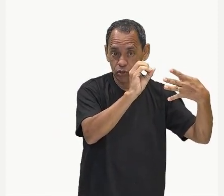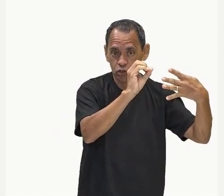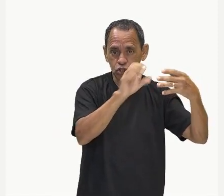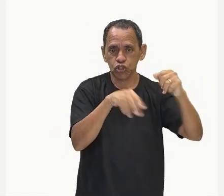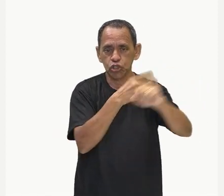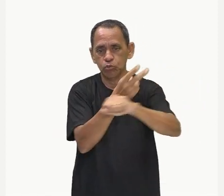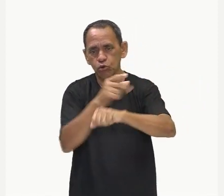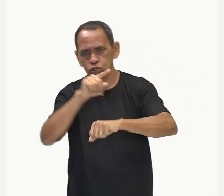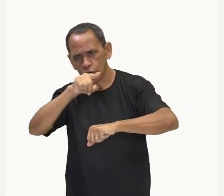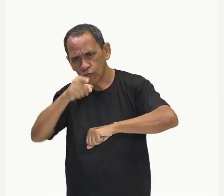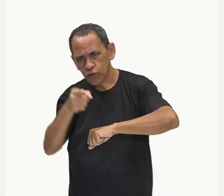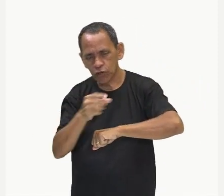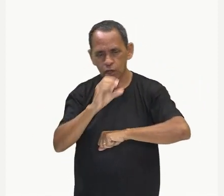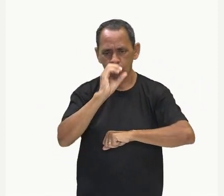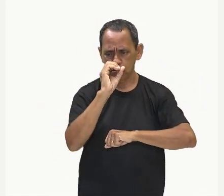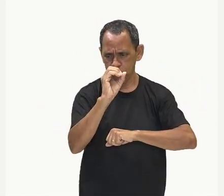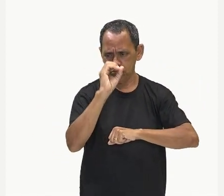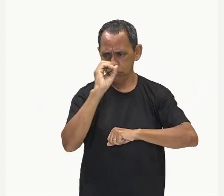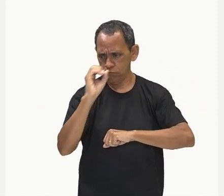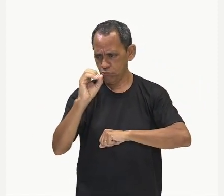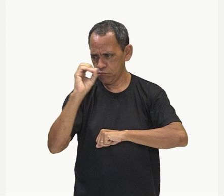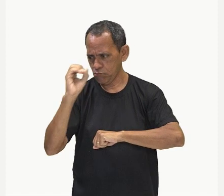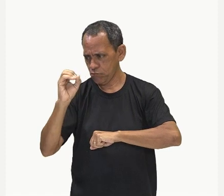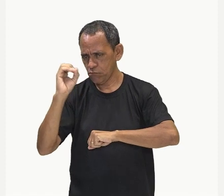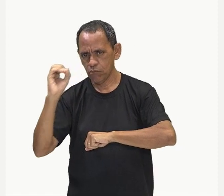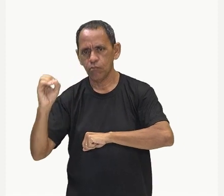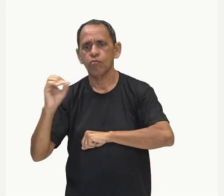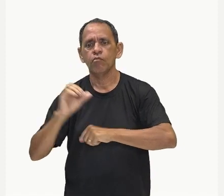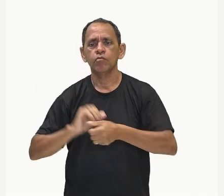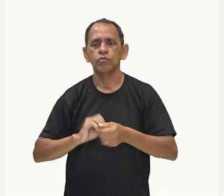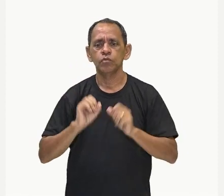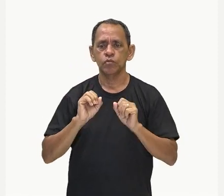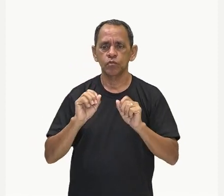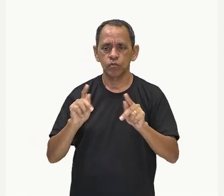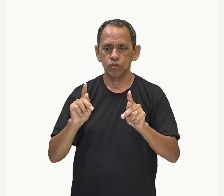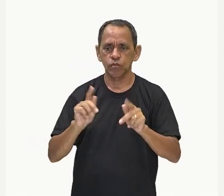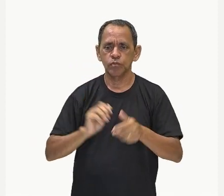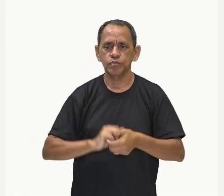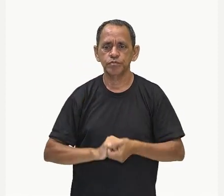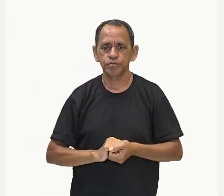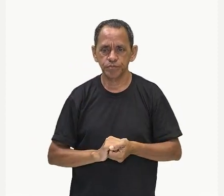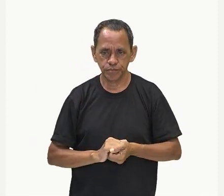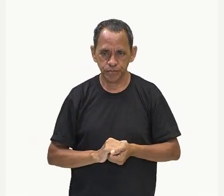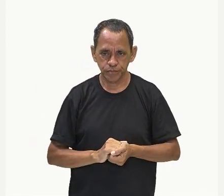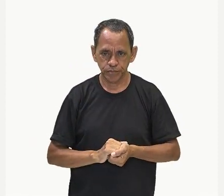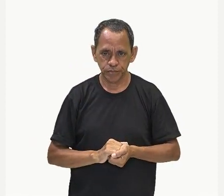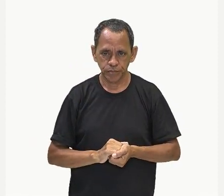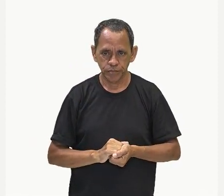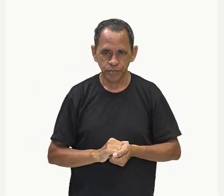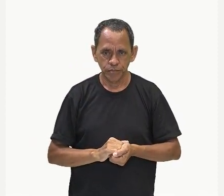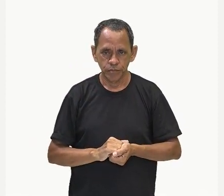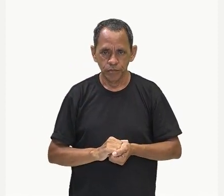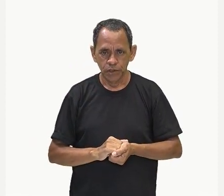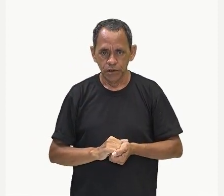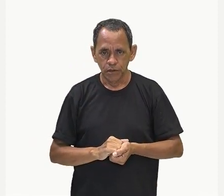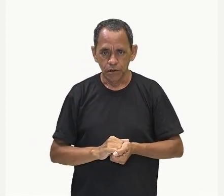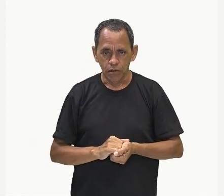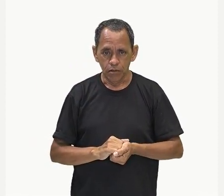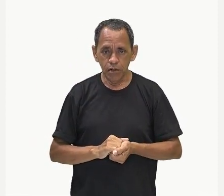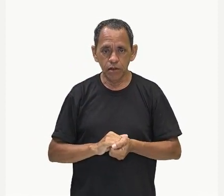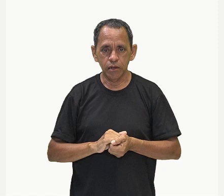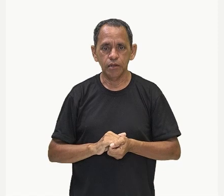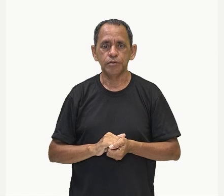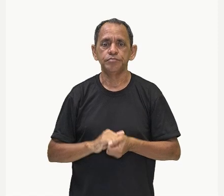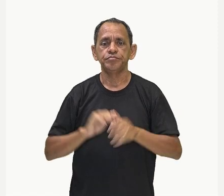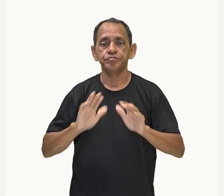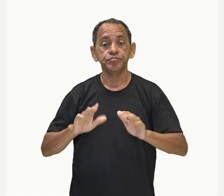são 4 casas decimais depois da vírgula. Tudo bem? Mas, professor, e